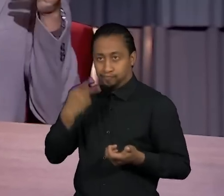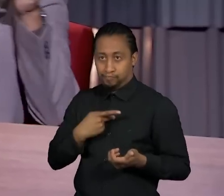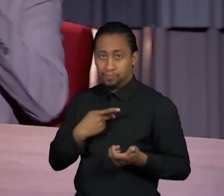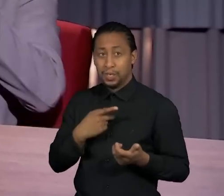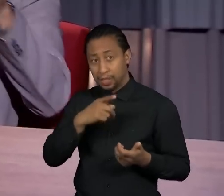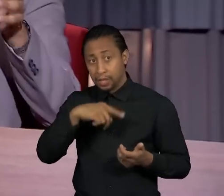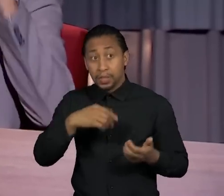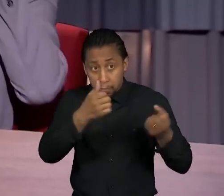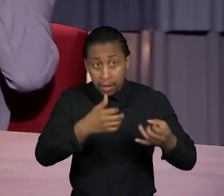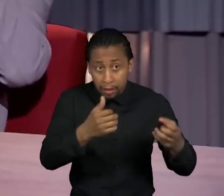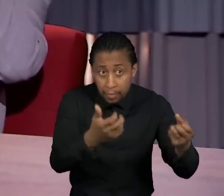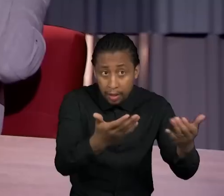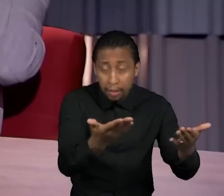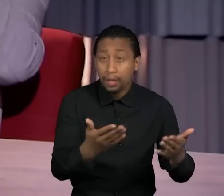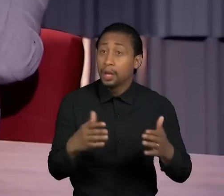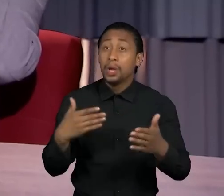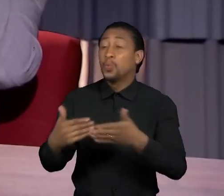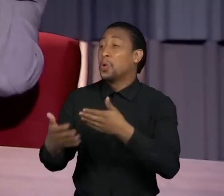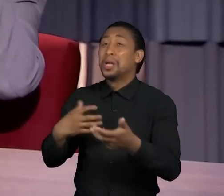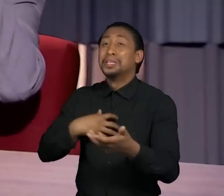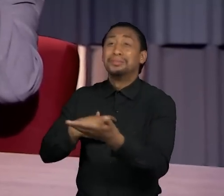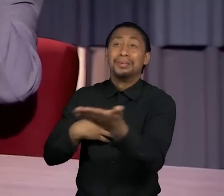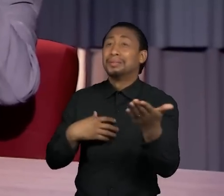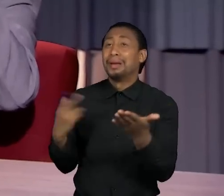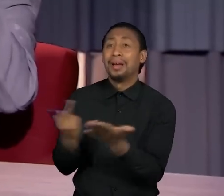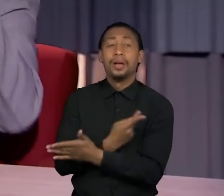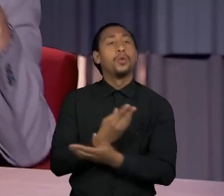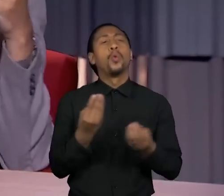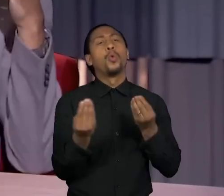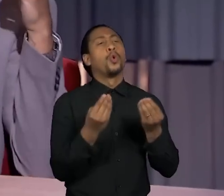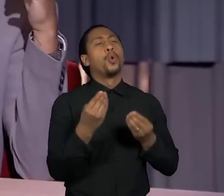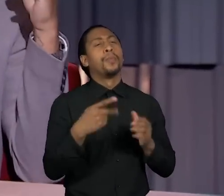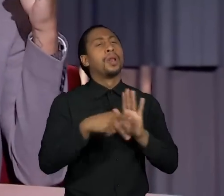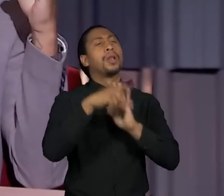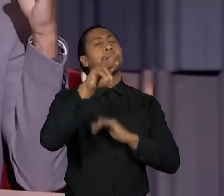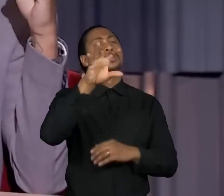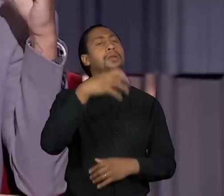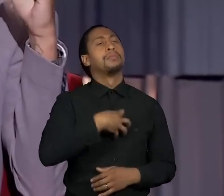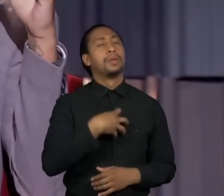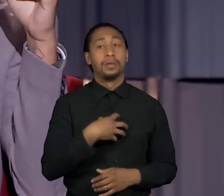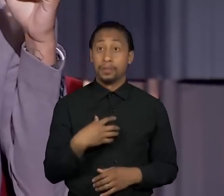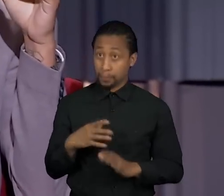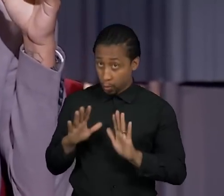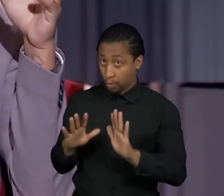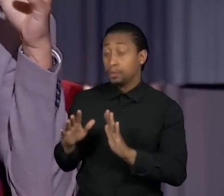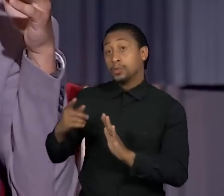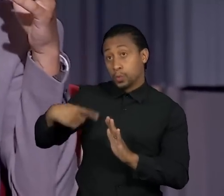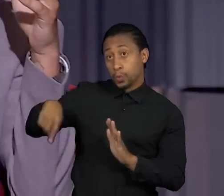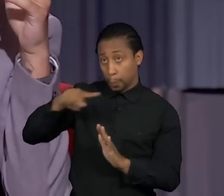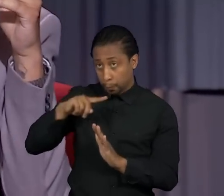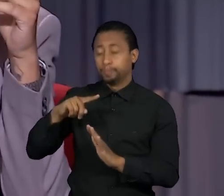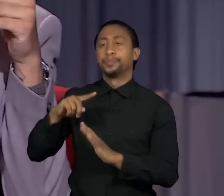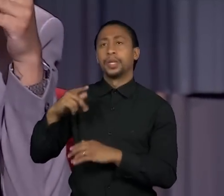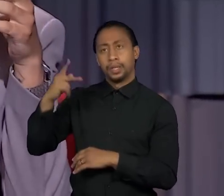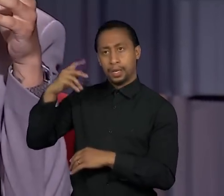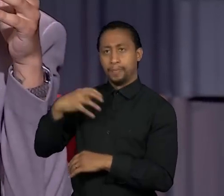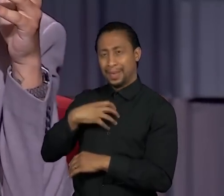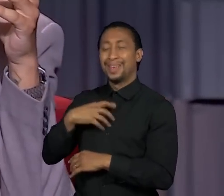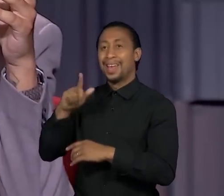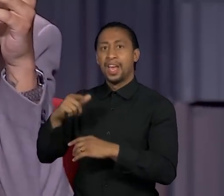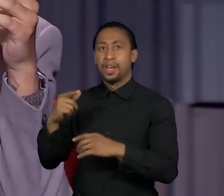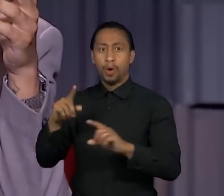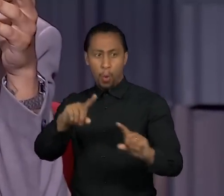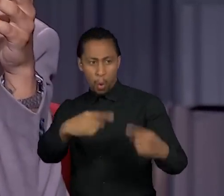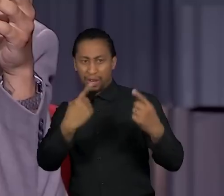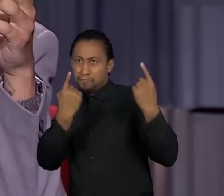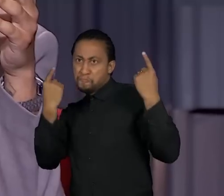tá usando em qualquer contexto agora, né? Como é Porque que é o lá ele na Bahia? o laele na Bahia ele funciona como um contra-ataque